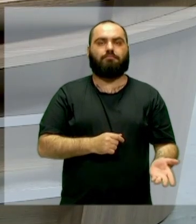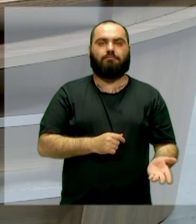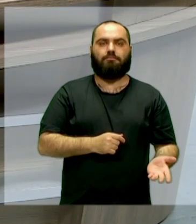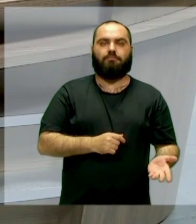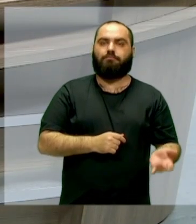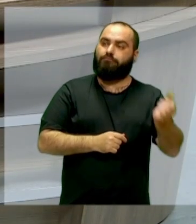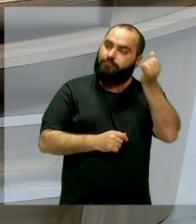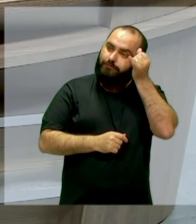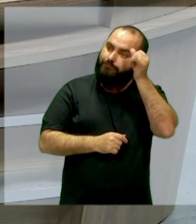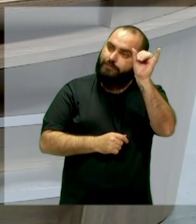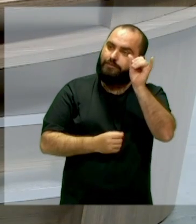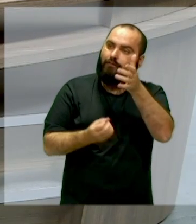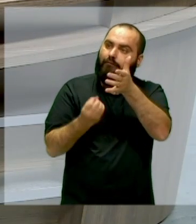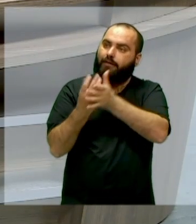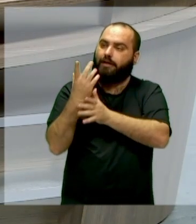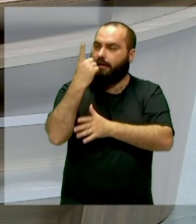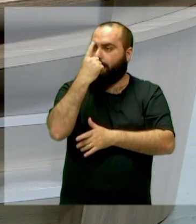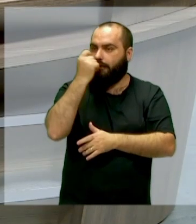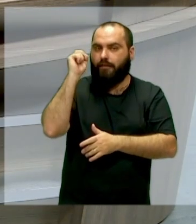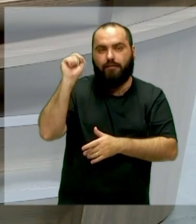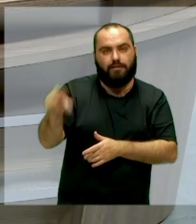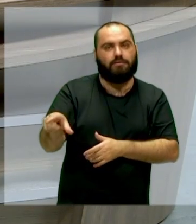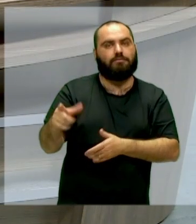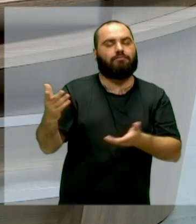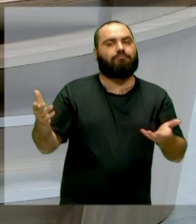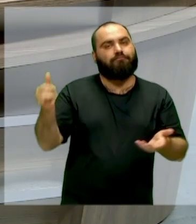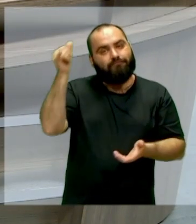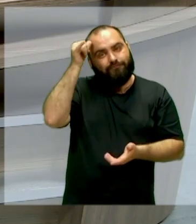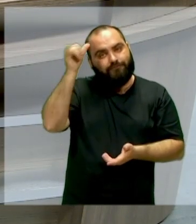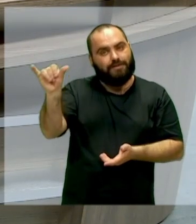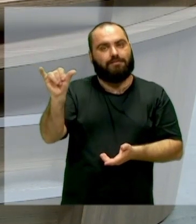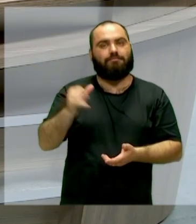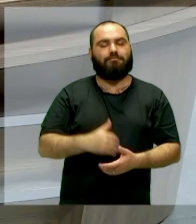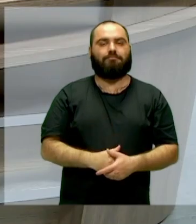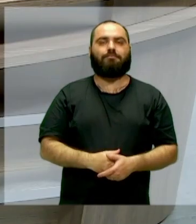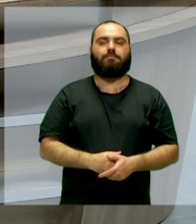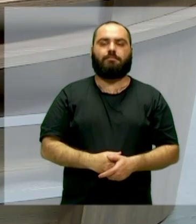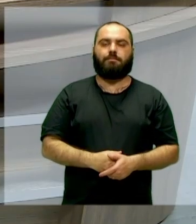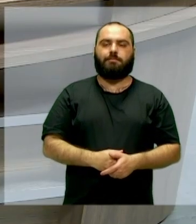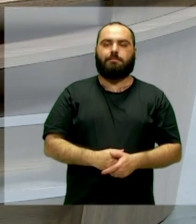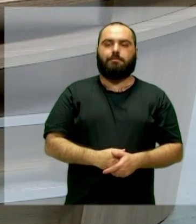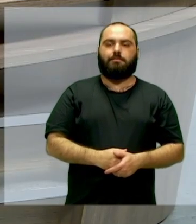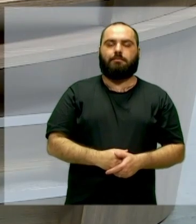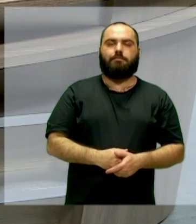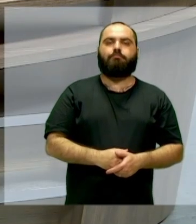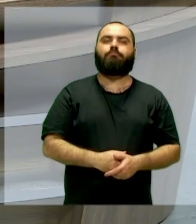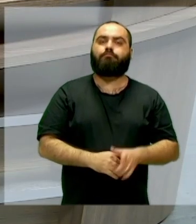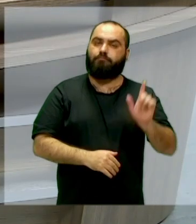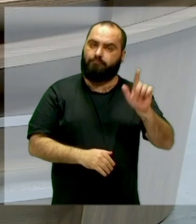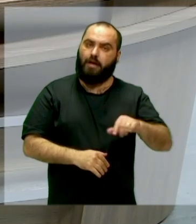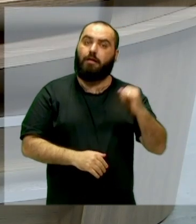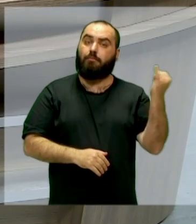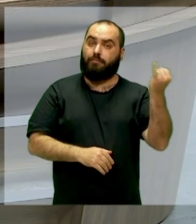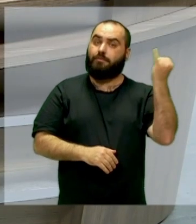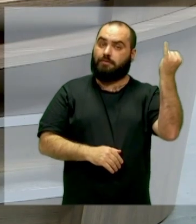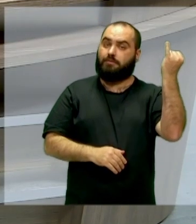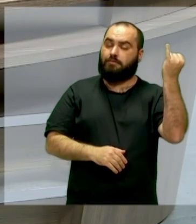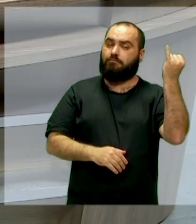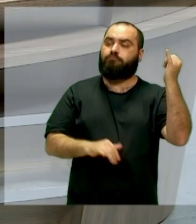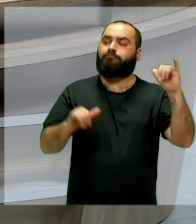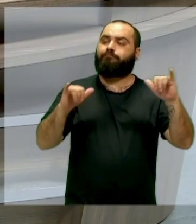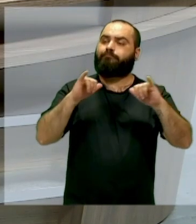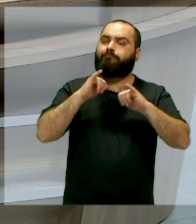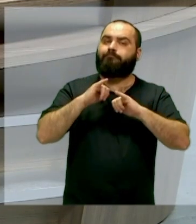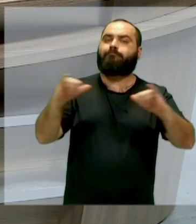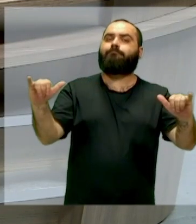a geração desse resíduo né sem que ele vá para para algum lugar eh isso também é importante salientar né